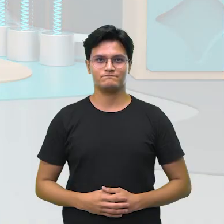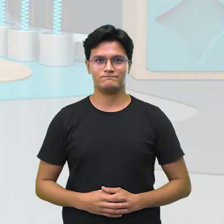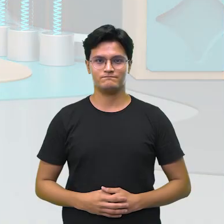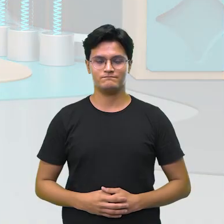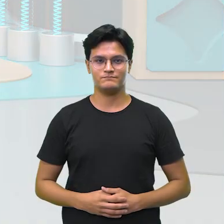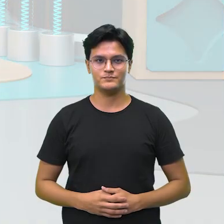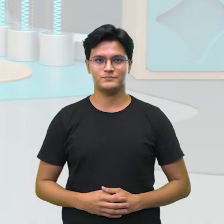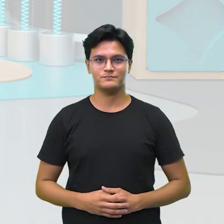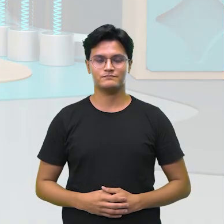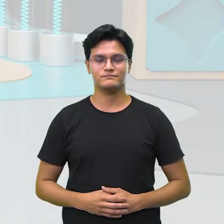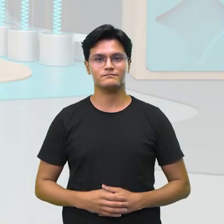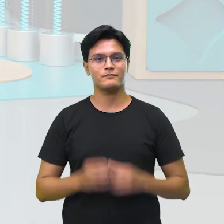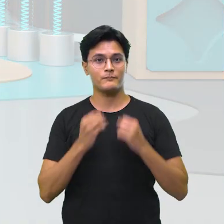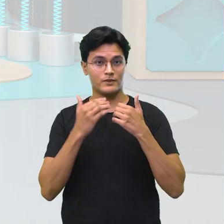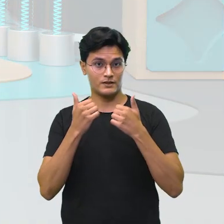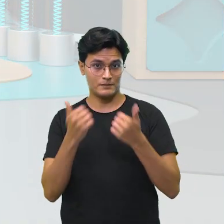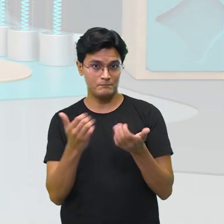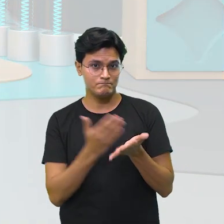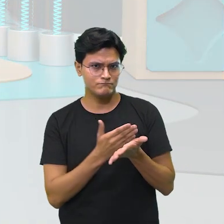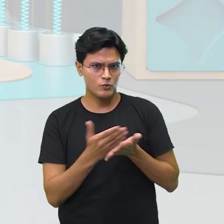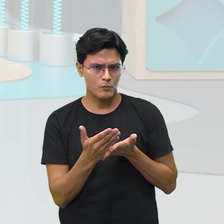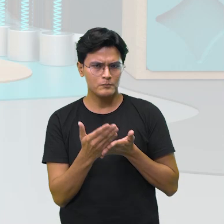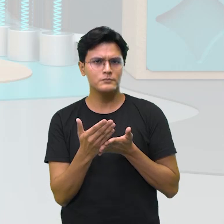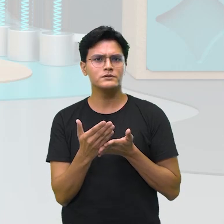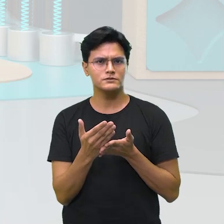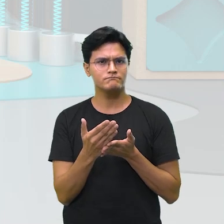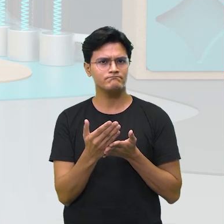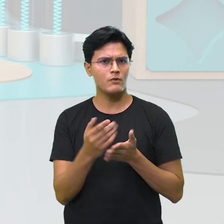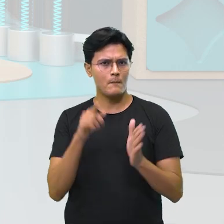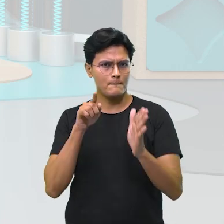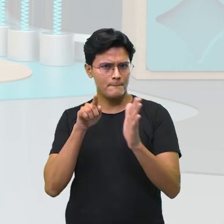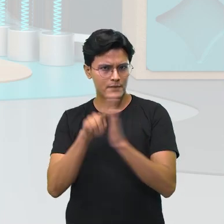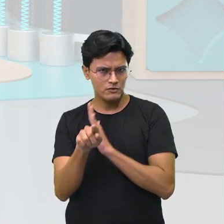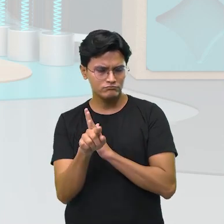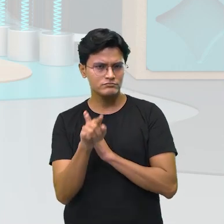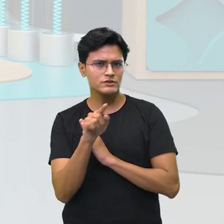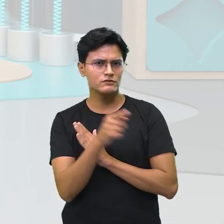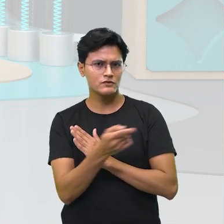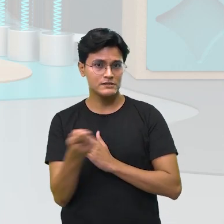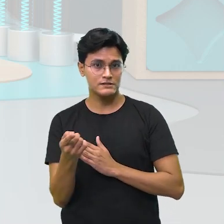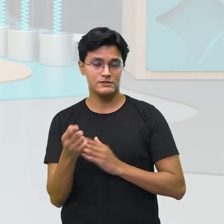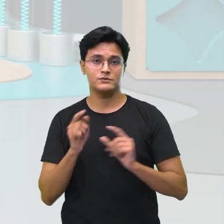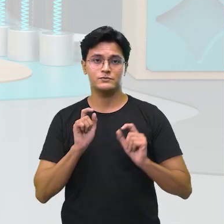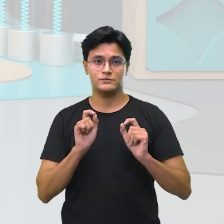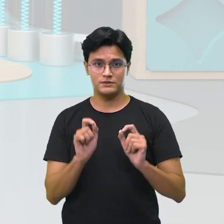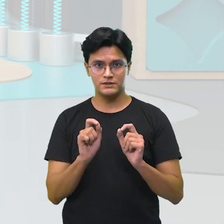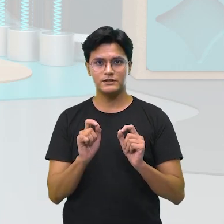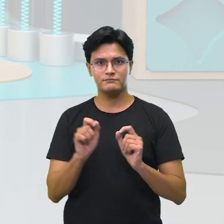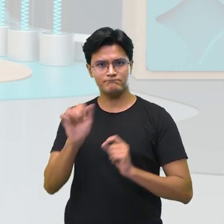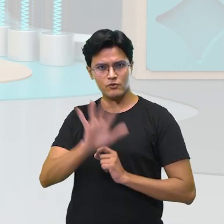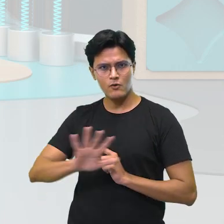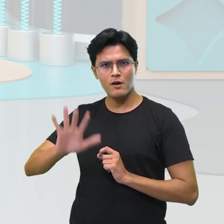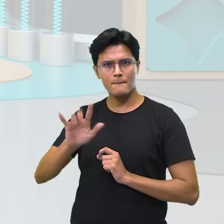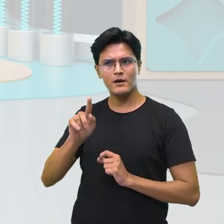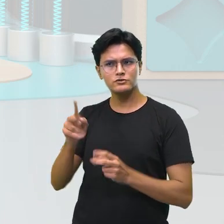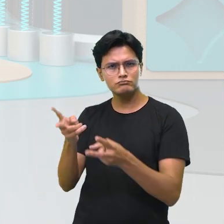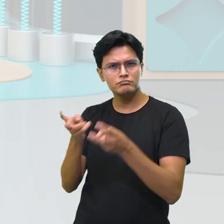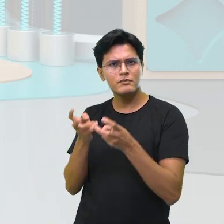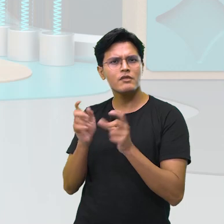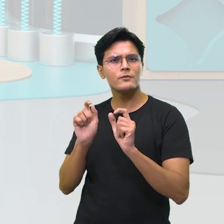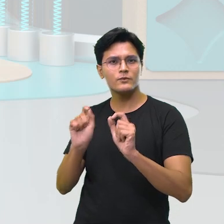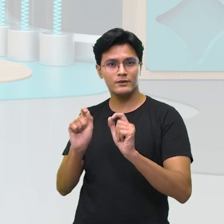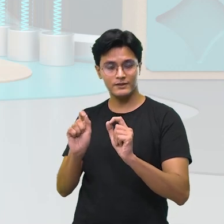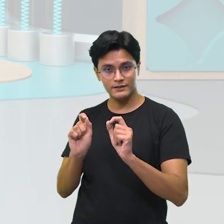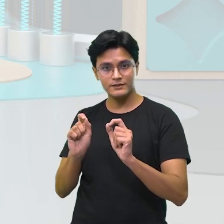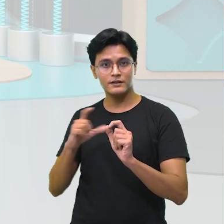Muito bem, eu começo perguntando de vocês, o que você vê? Olha só, nós temos